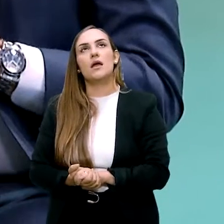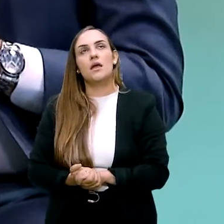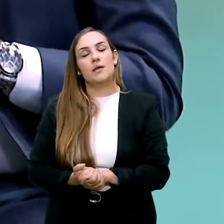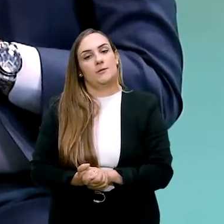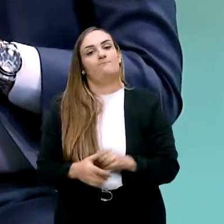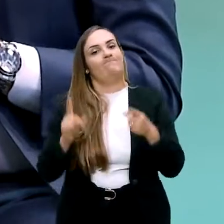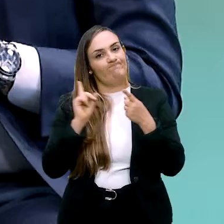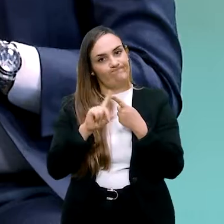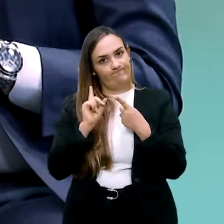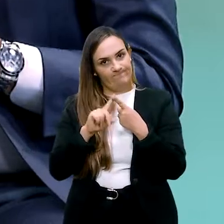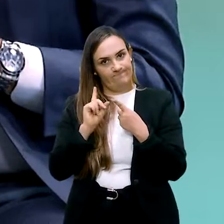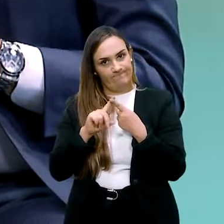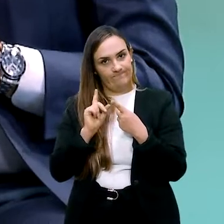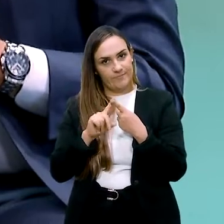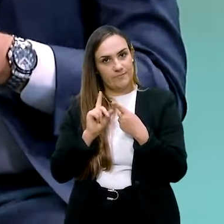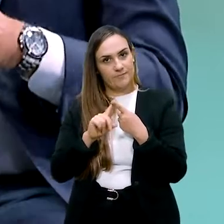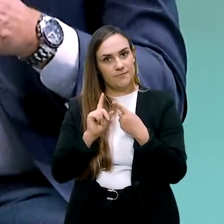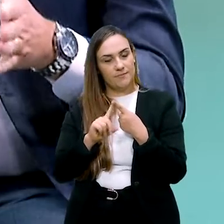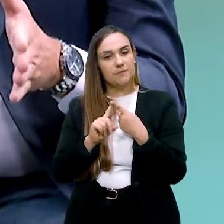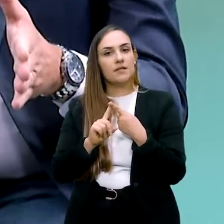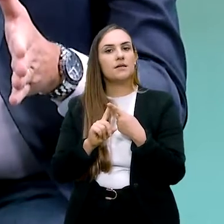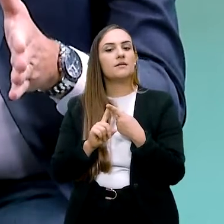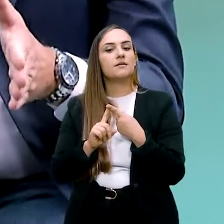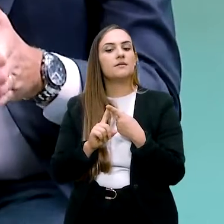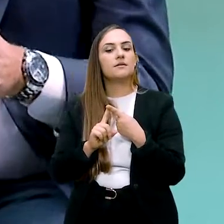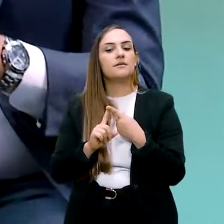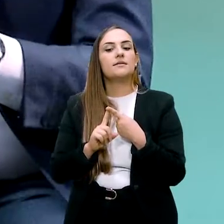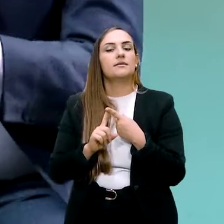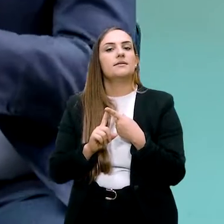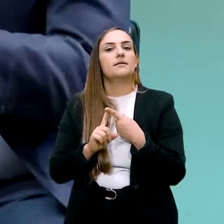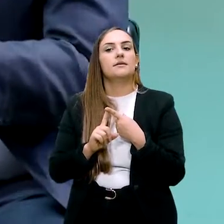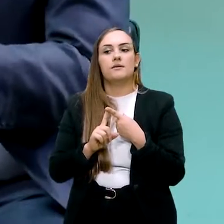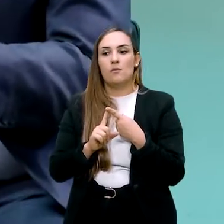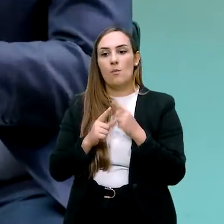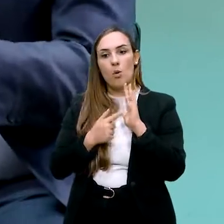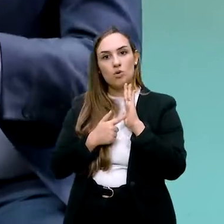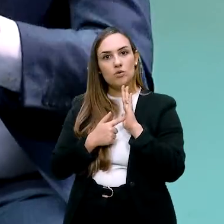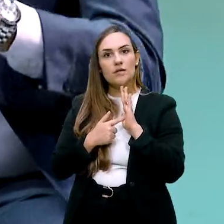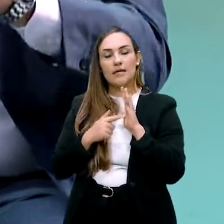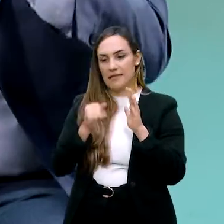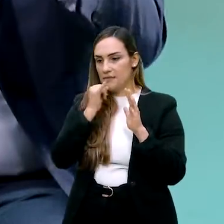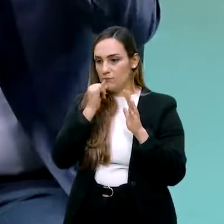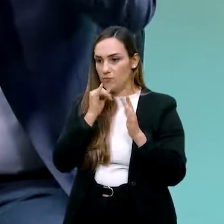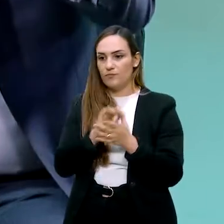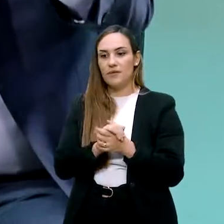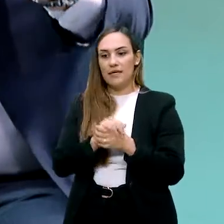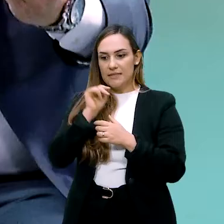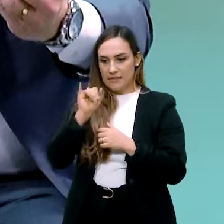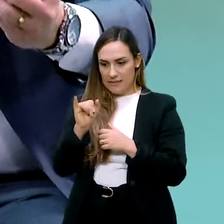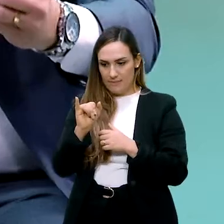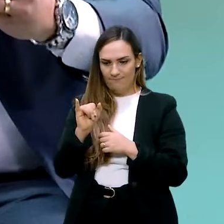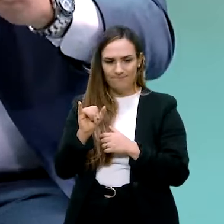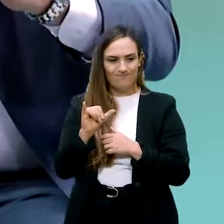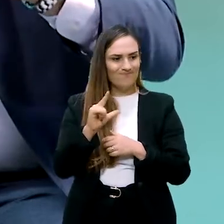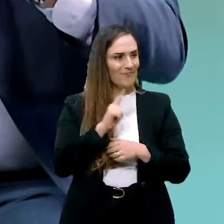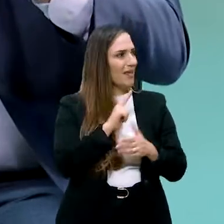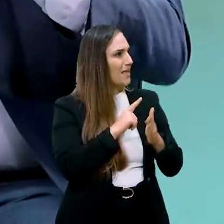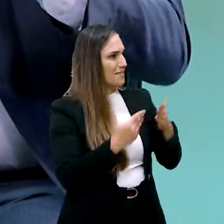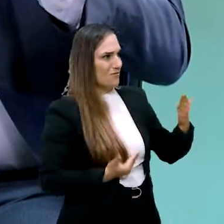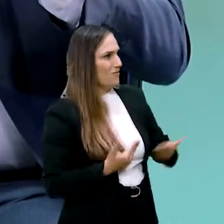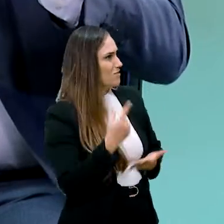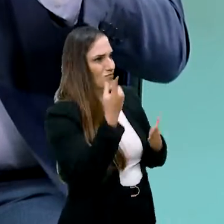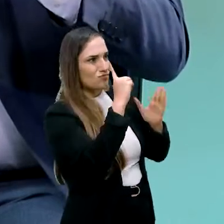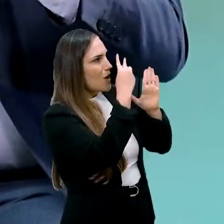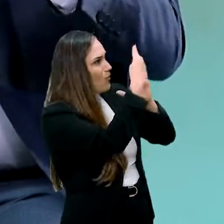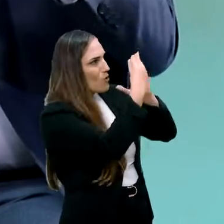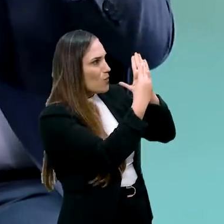deles, a existência de eficácia devidamente comprovada. Ou seja, se houver um processo em